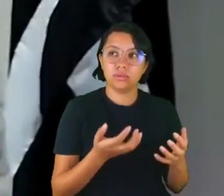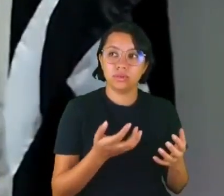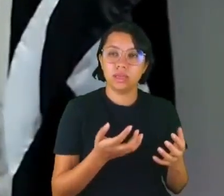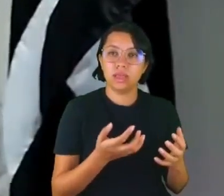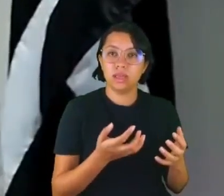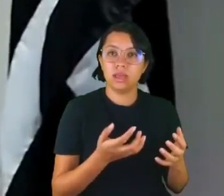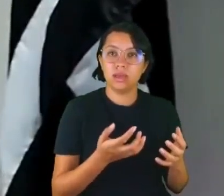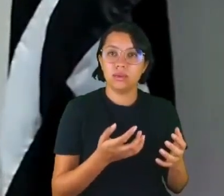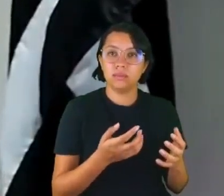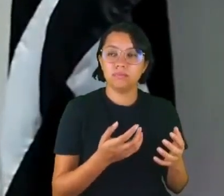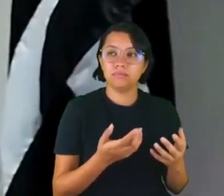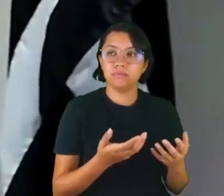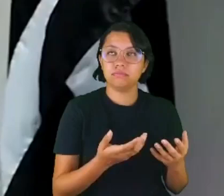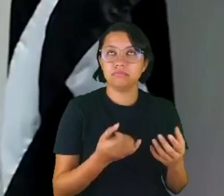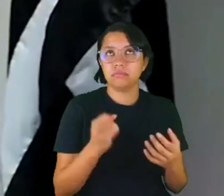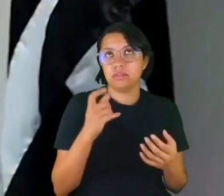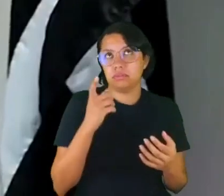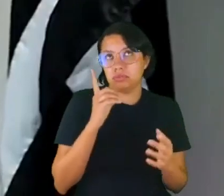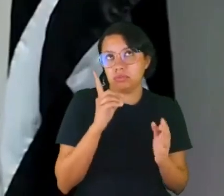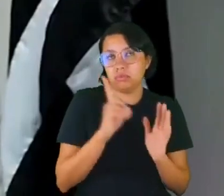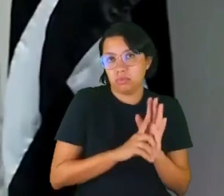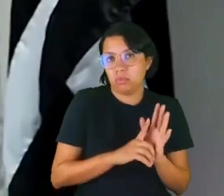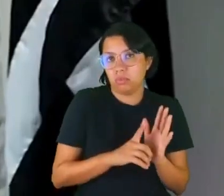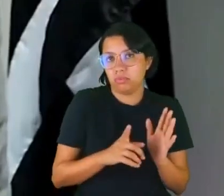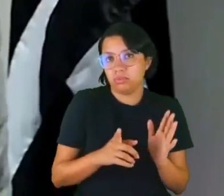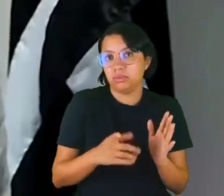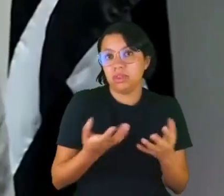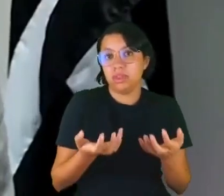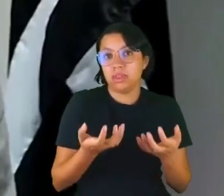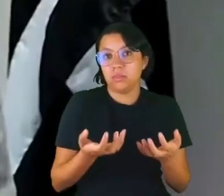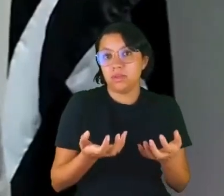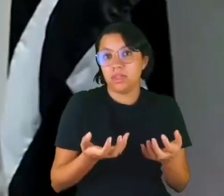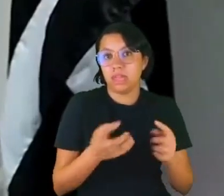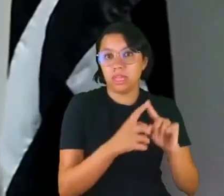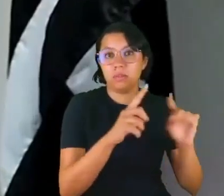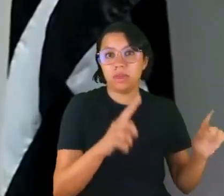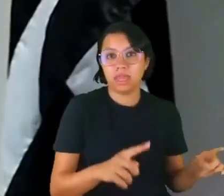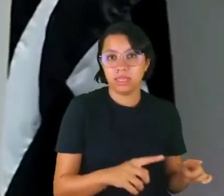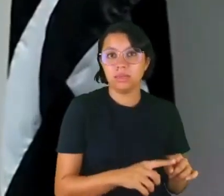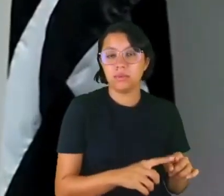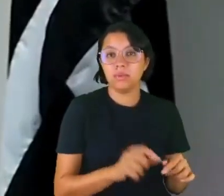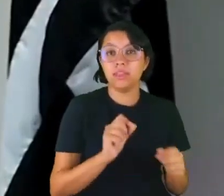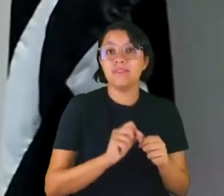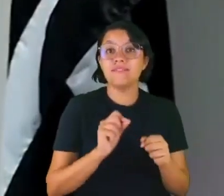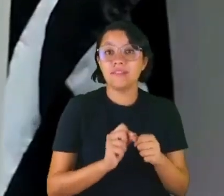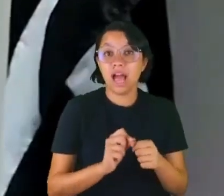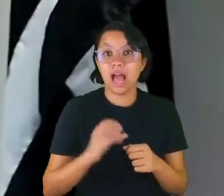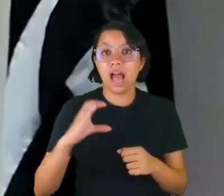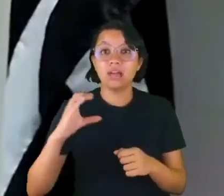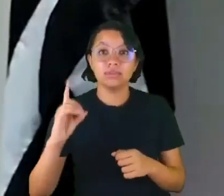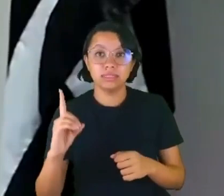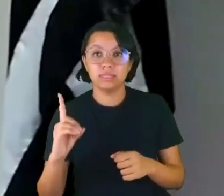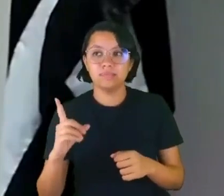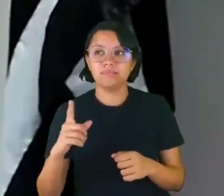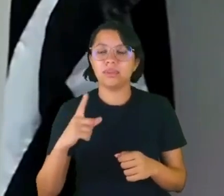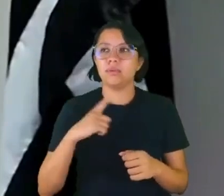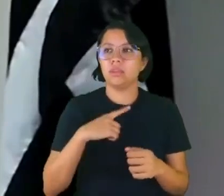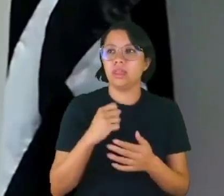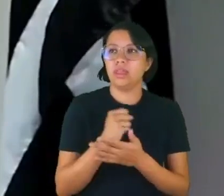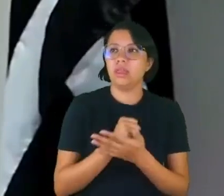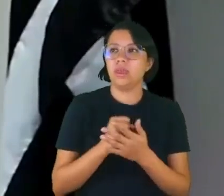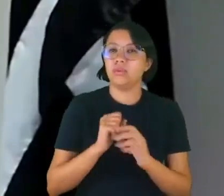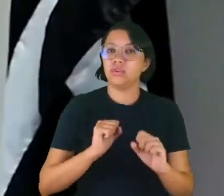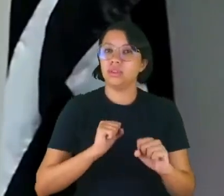E aí nós temos dois princípios, né, de atender o que diz a Constituição no 5º a respeito do direito autoral e o que diz a Constituição a respeito da